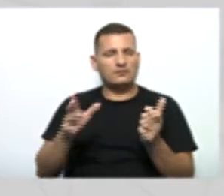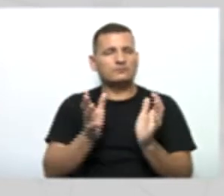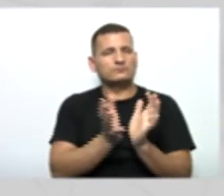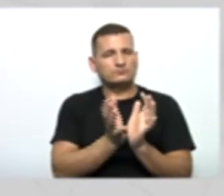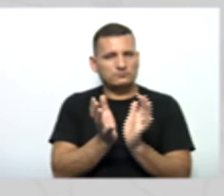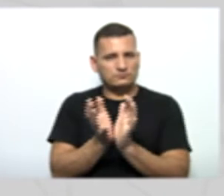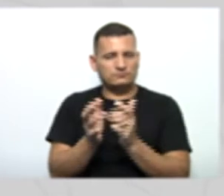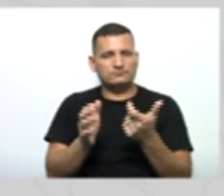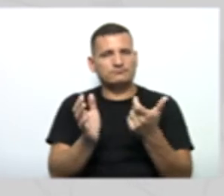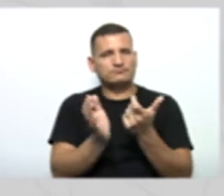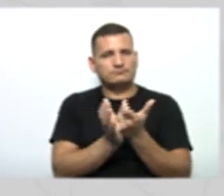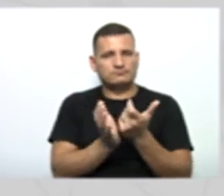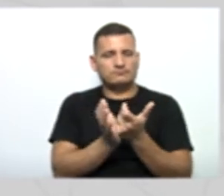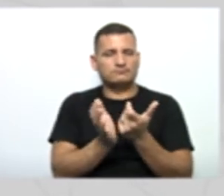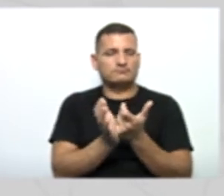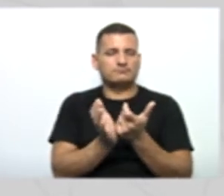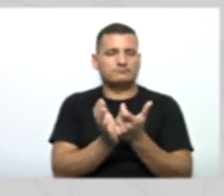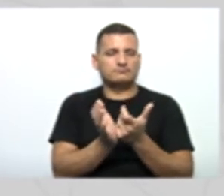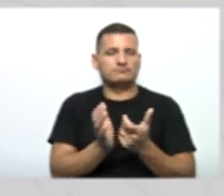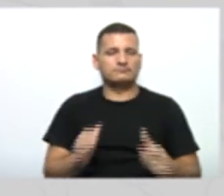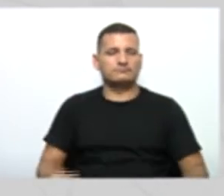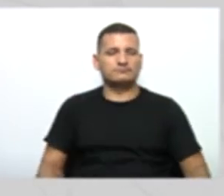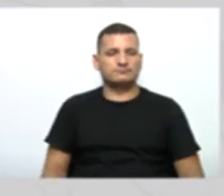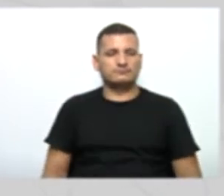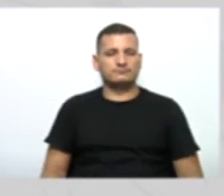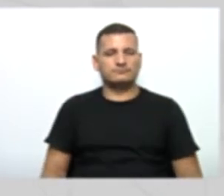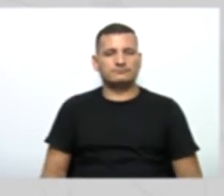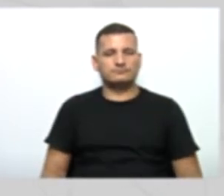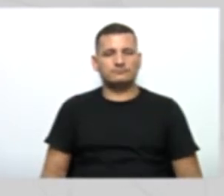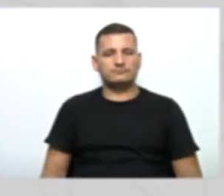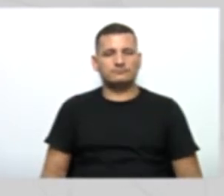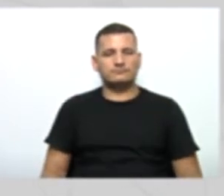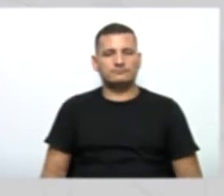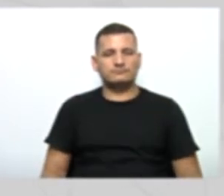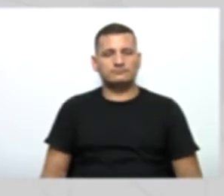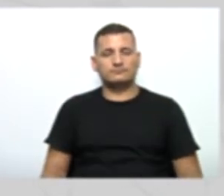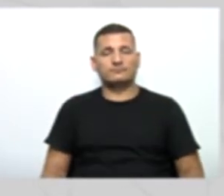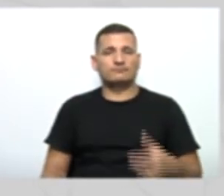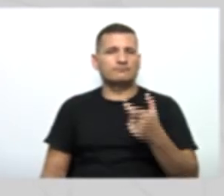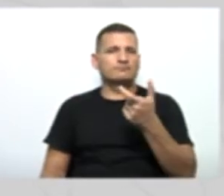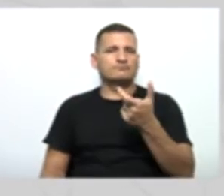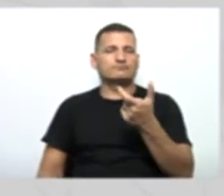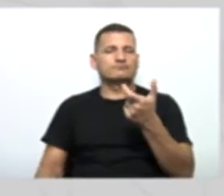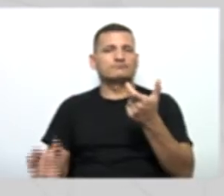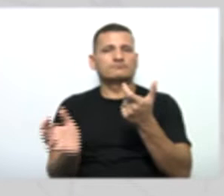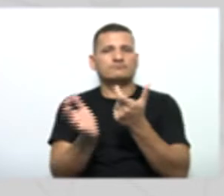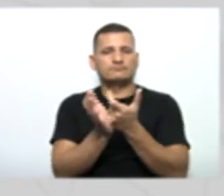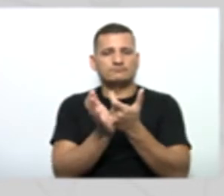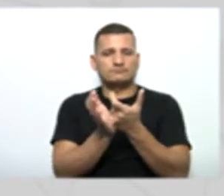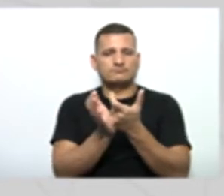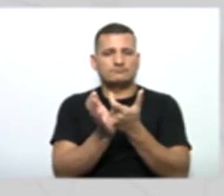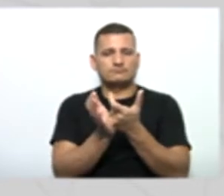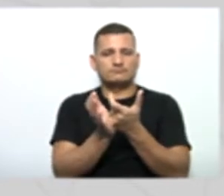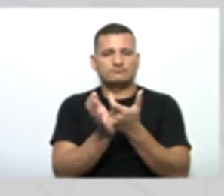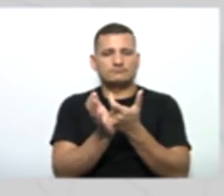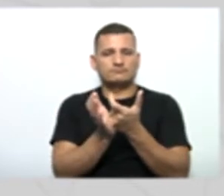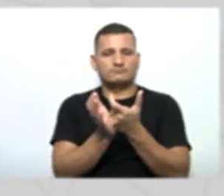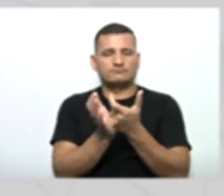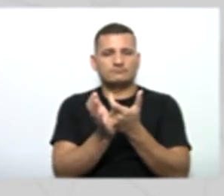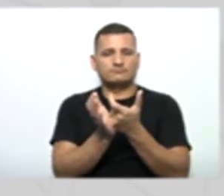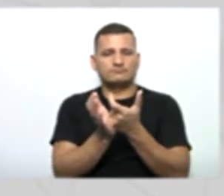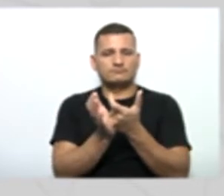facilita aí o nosso desenvolvimento. Olha lá, ó, aqui é a definição de classe, pessoal. Vejam bem aqui,